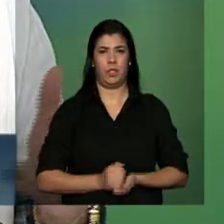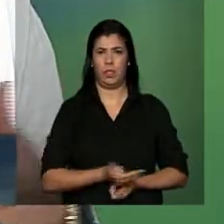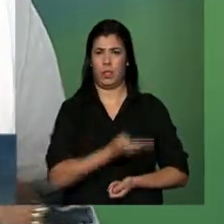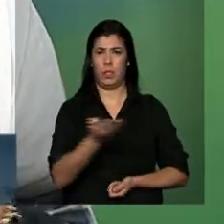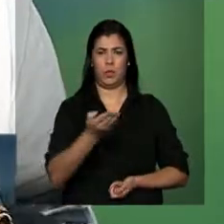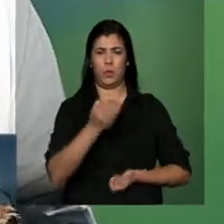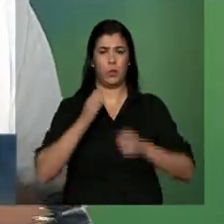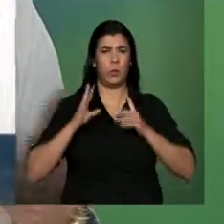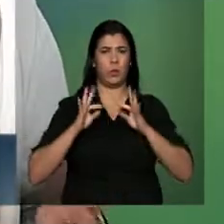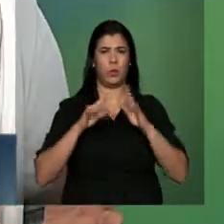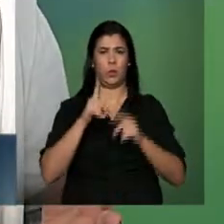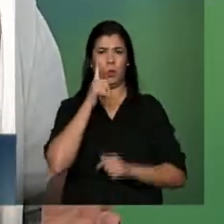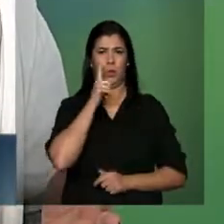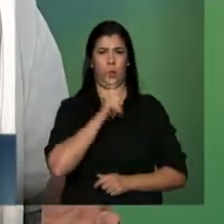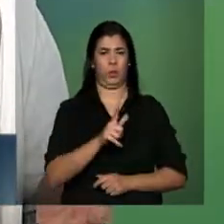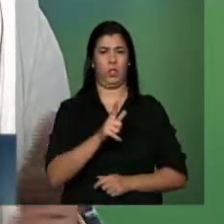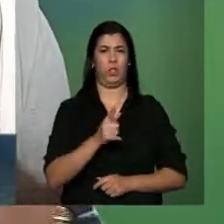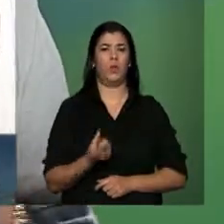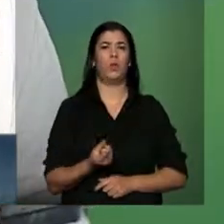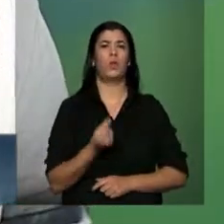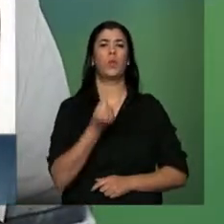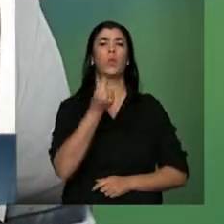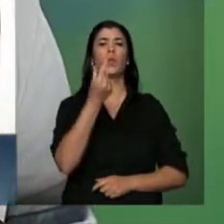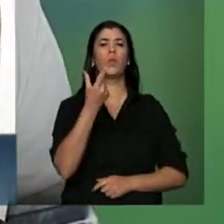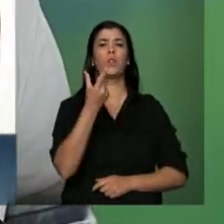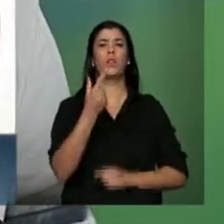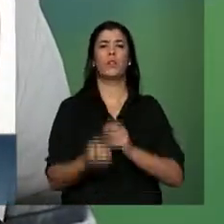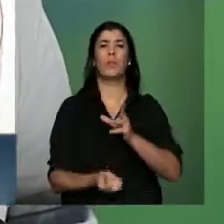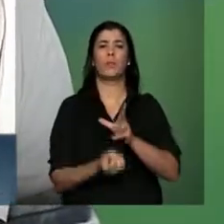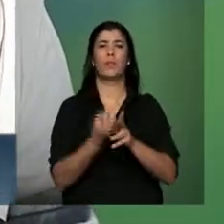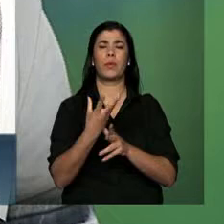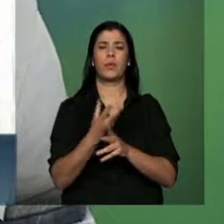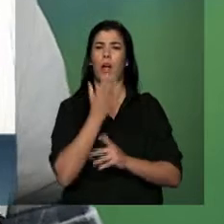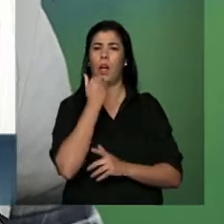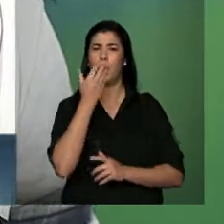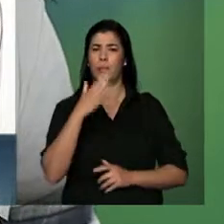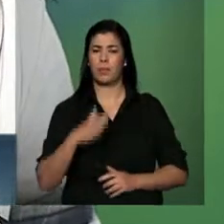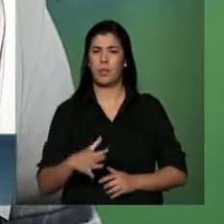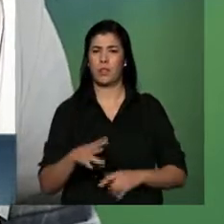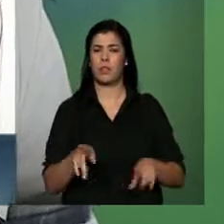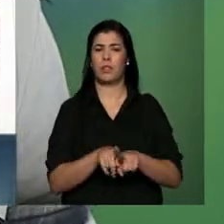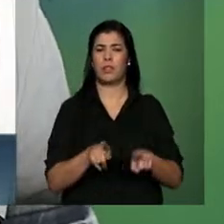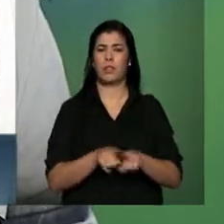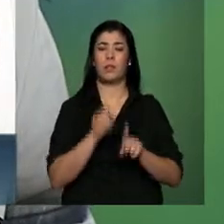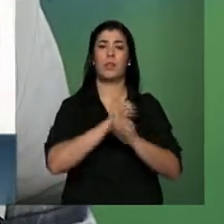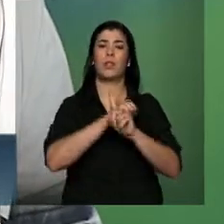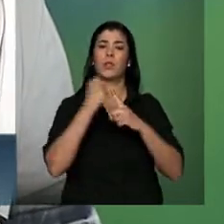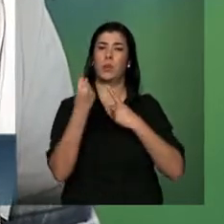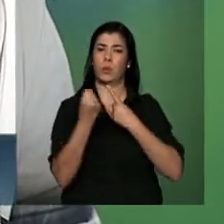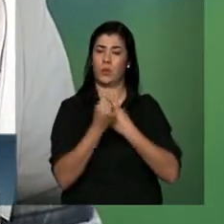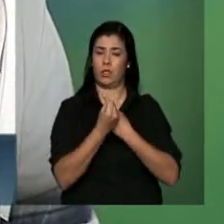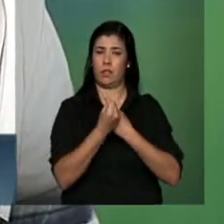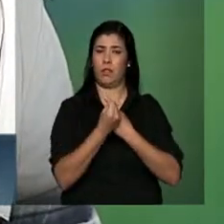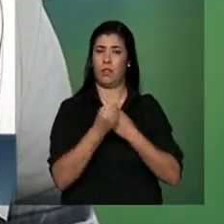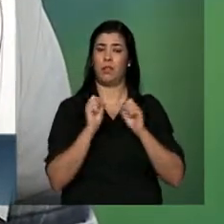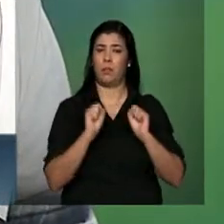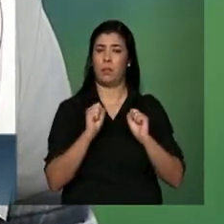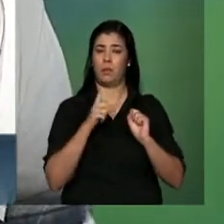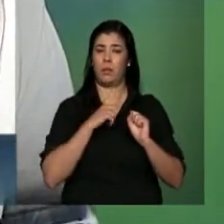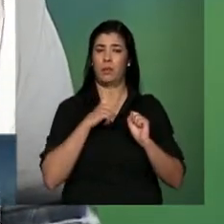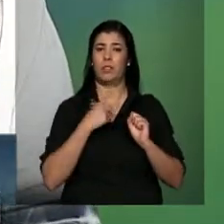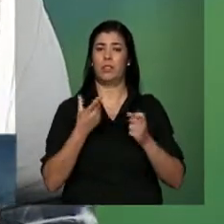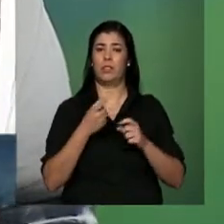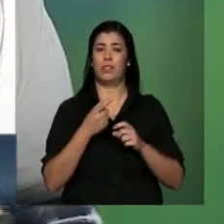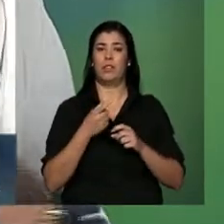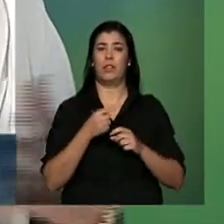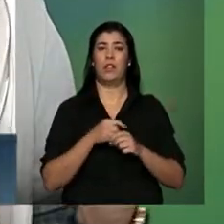vai ganhar não só o custo dos produtores produzindo um alimento mais barato, mas também a sociedade urbana vai poder ter uma economia,